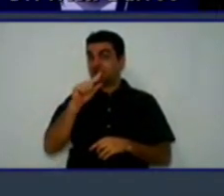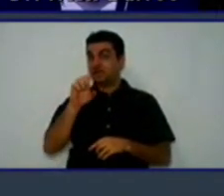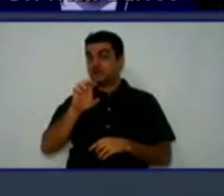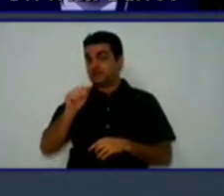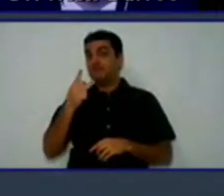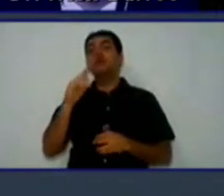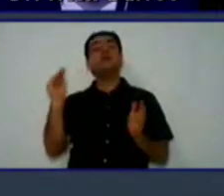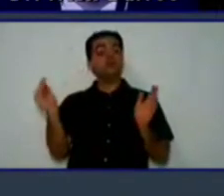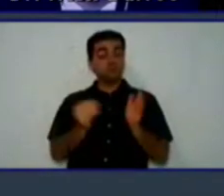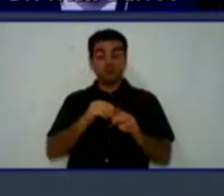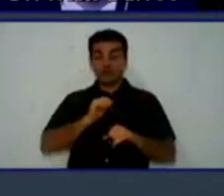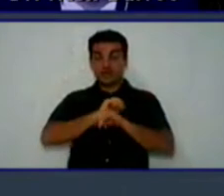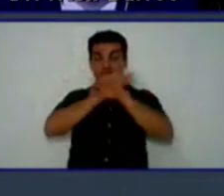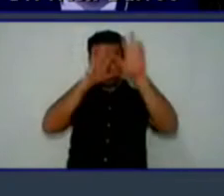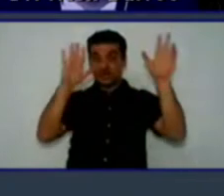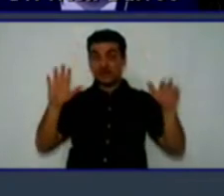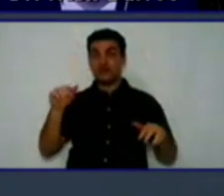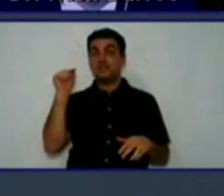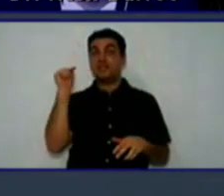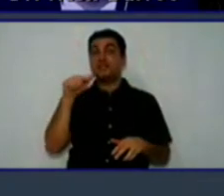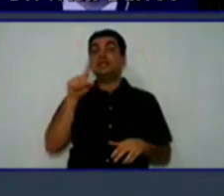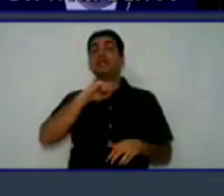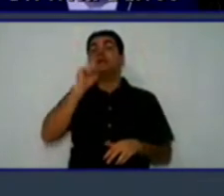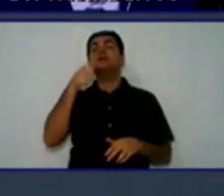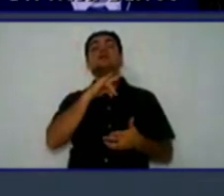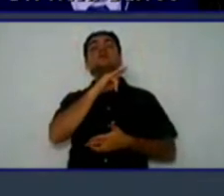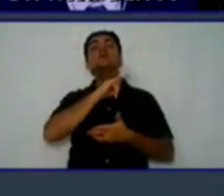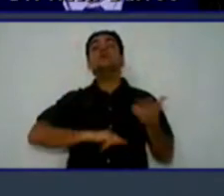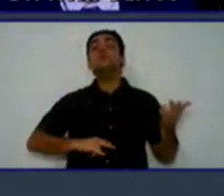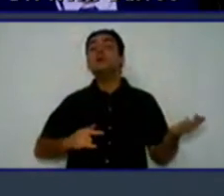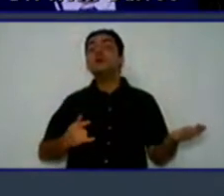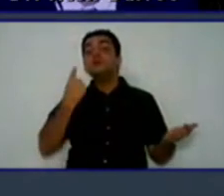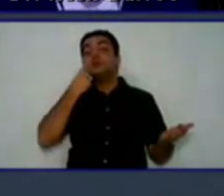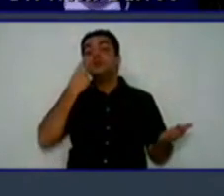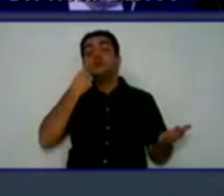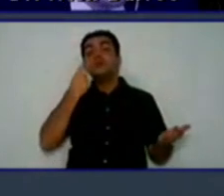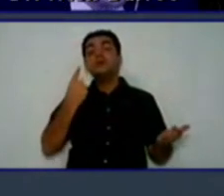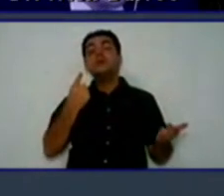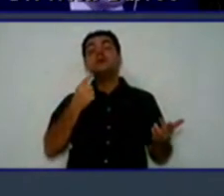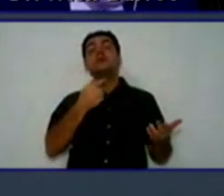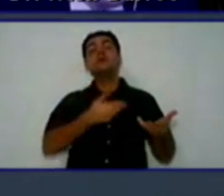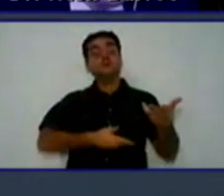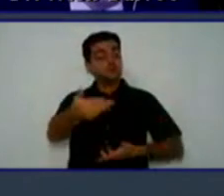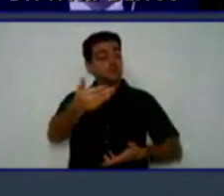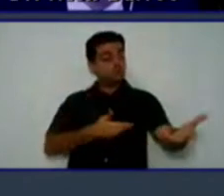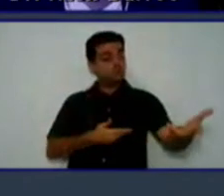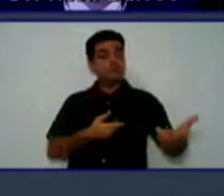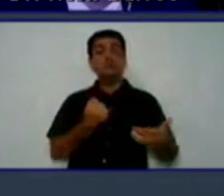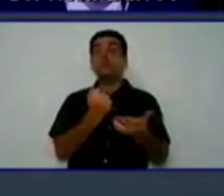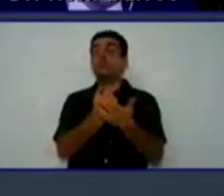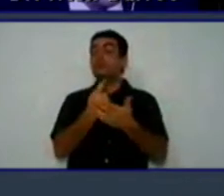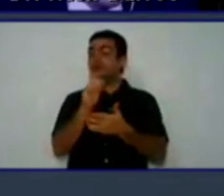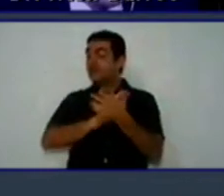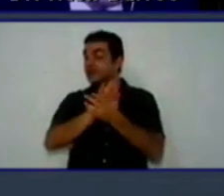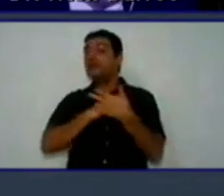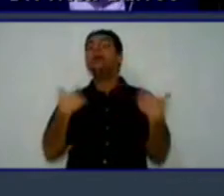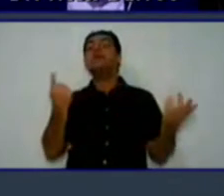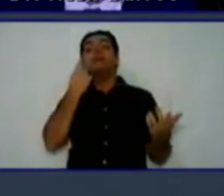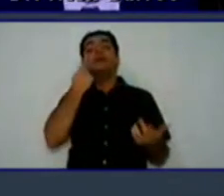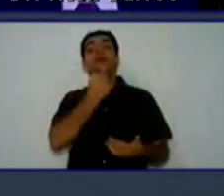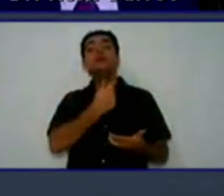colocou expressamente que não foram juntados os documentos comprovatórios dessas transações.